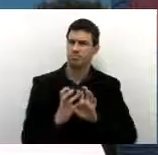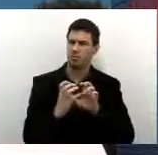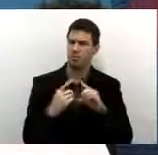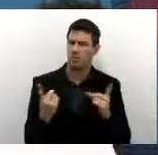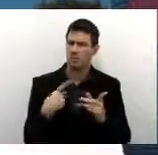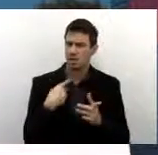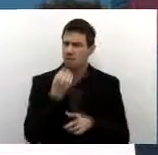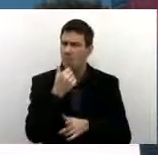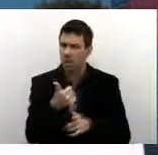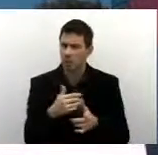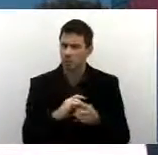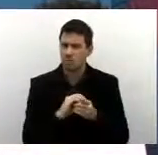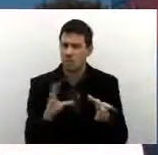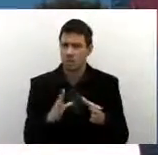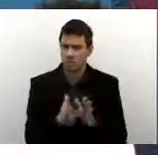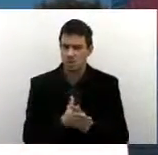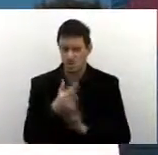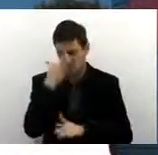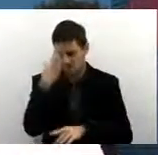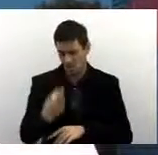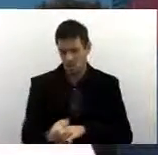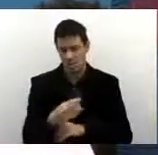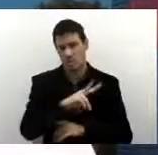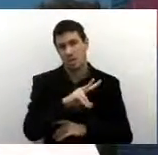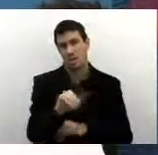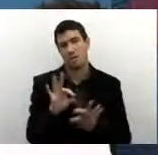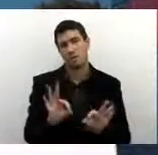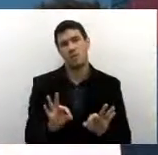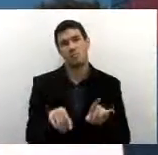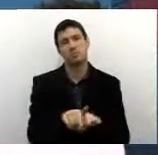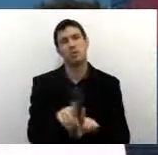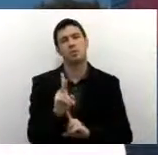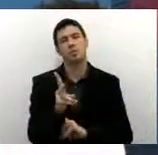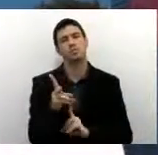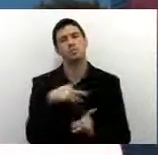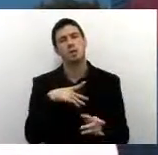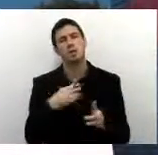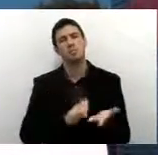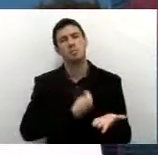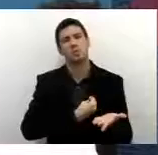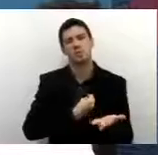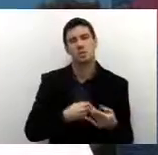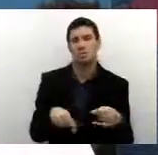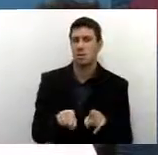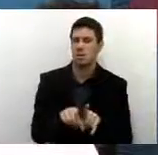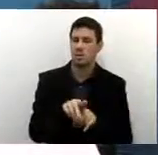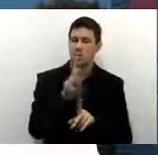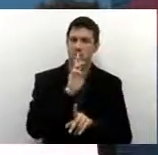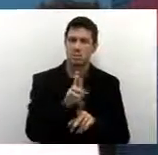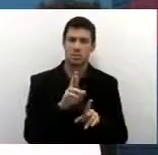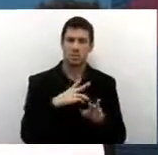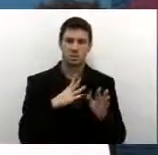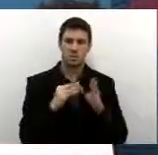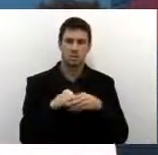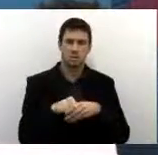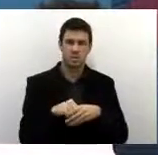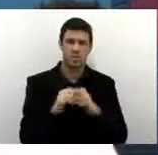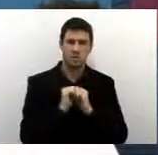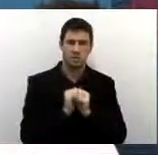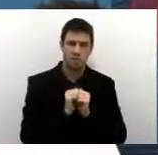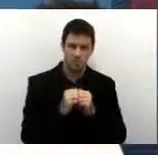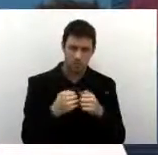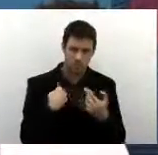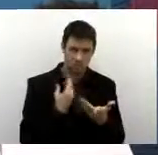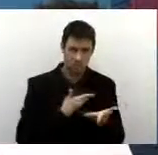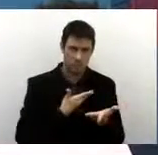bem da democracia. Pode ter certeza que, se for para manter esse posicionamento, se for para entrar em atrito com algum nobre vereador aqui da casa, colega